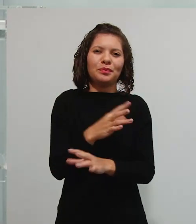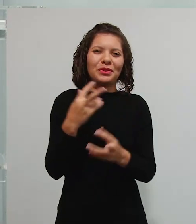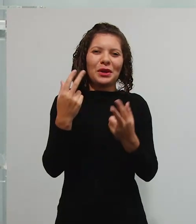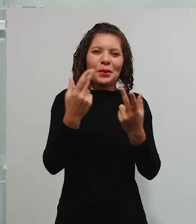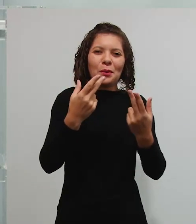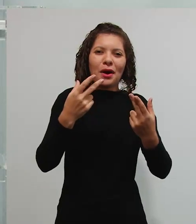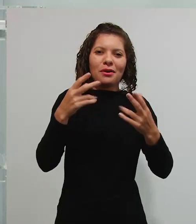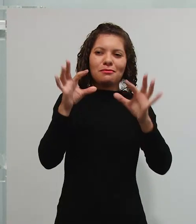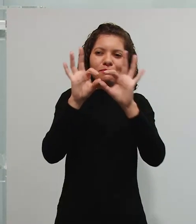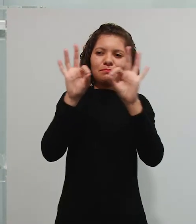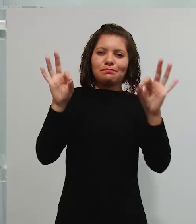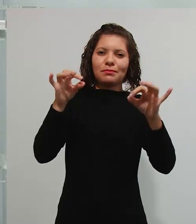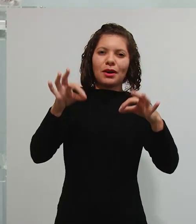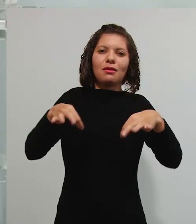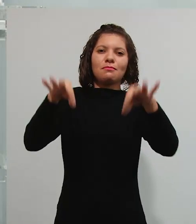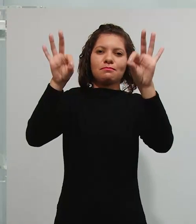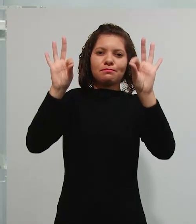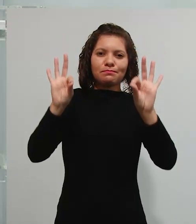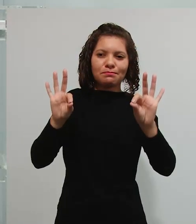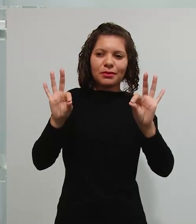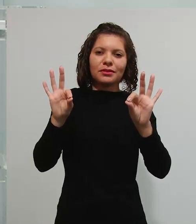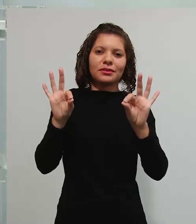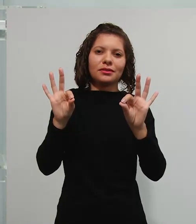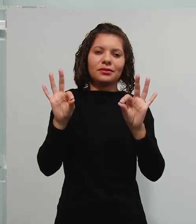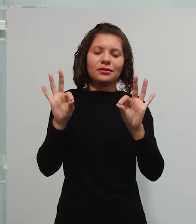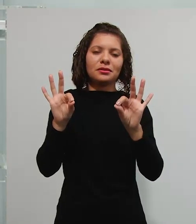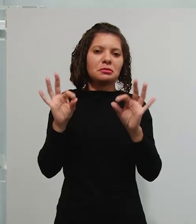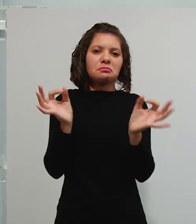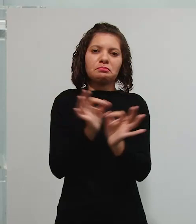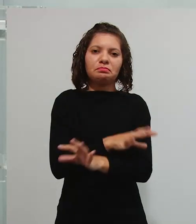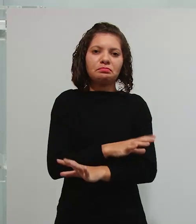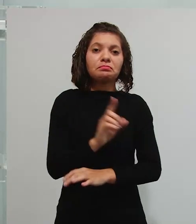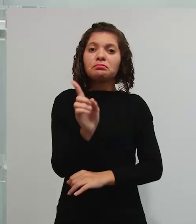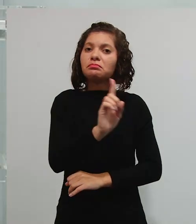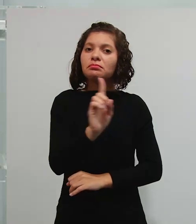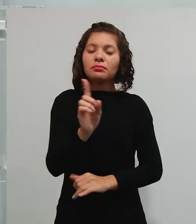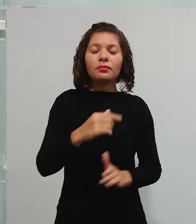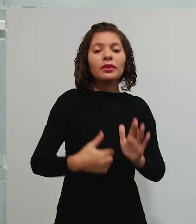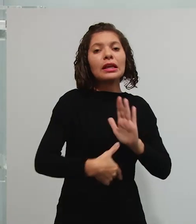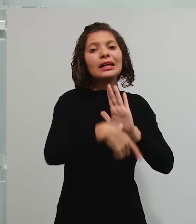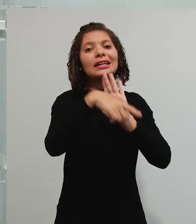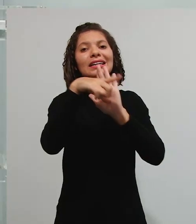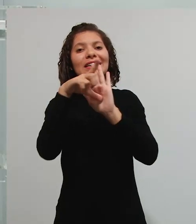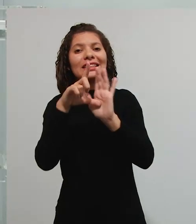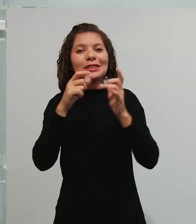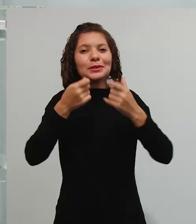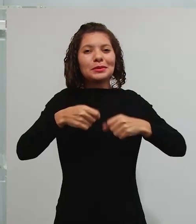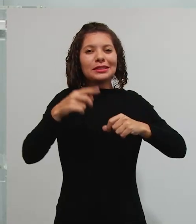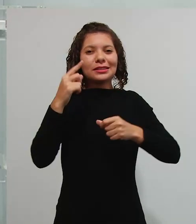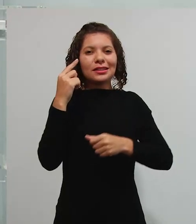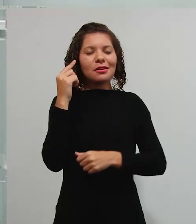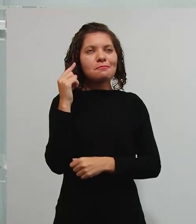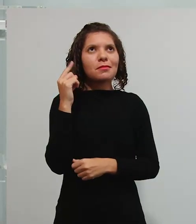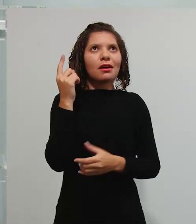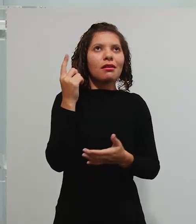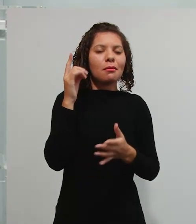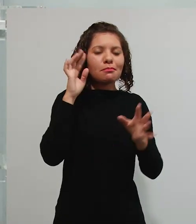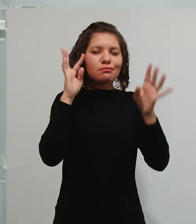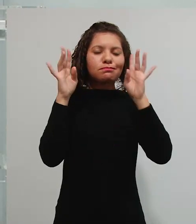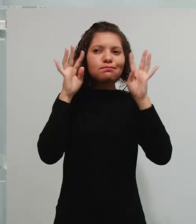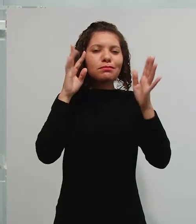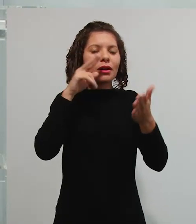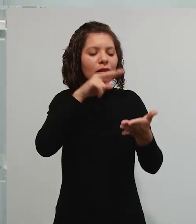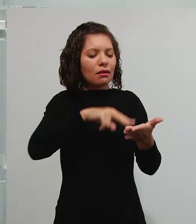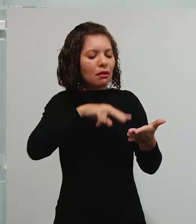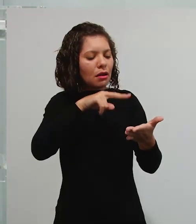no varal, quer dizer, o texto pronto. Não. Antes de entregar para o leitor, eu vou fazer todo este processo. Eu vou ler, eu vou reler, eu